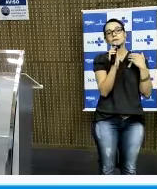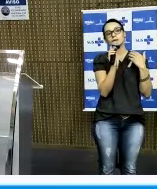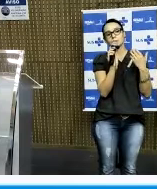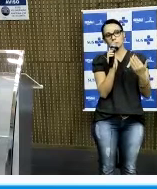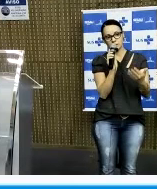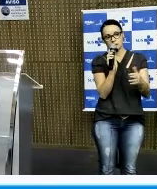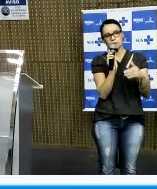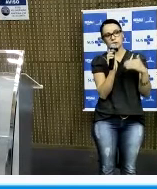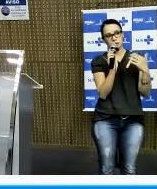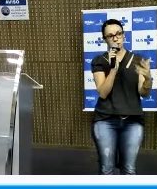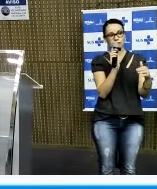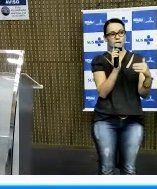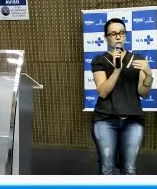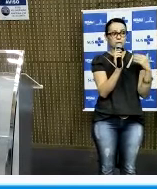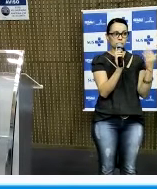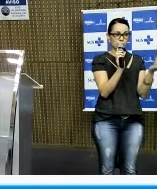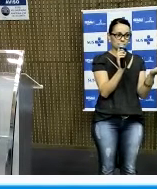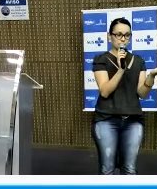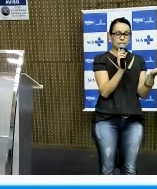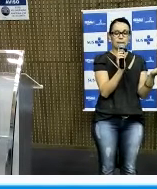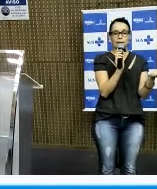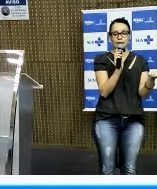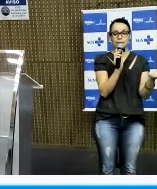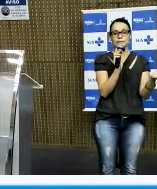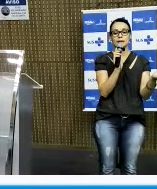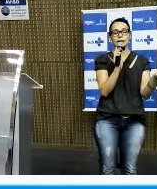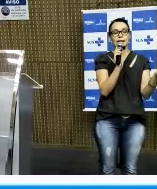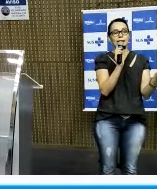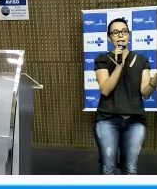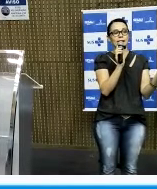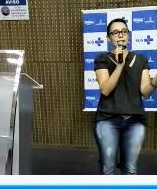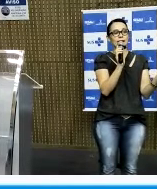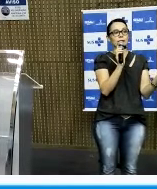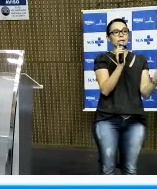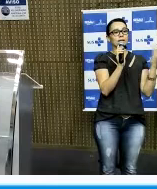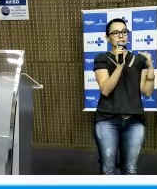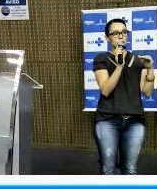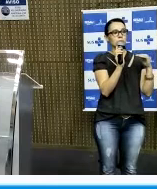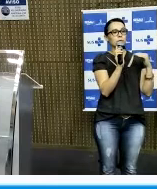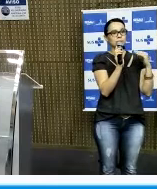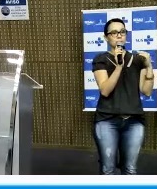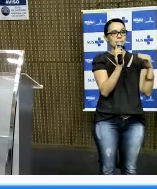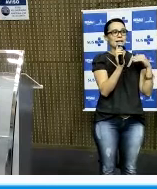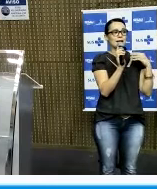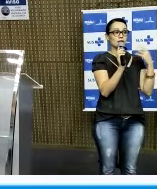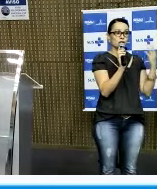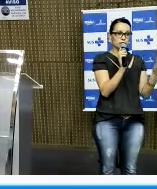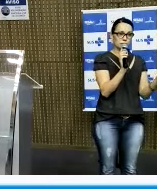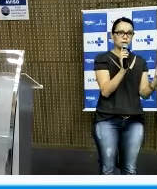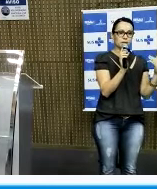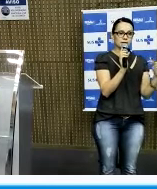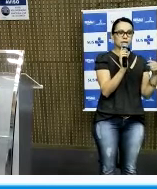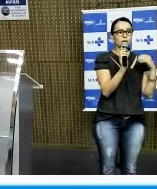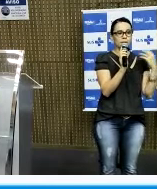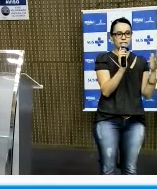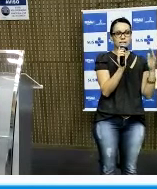usuários com sintomas sugestíveis de tuberculose. Tá? No entanto, tuberculose